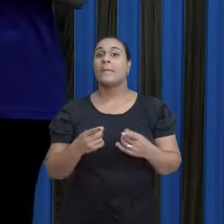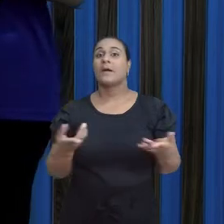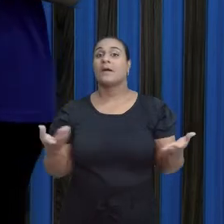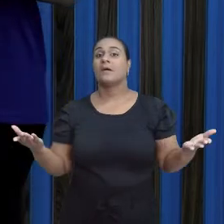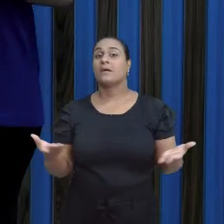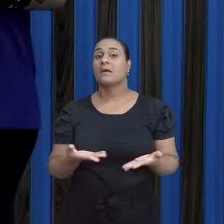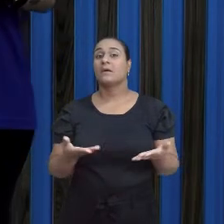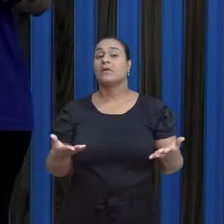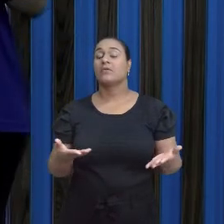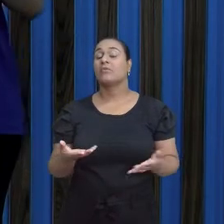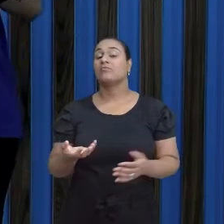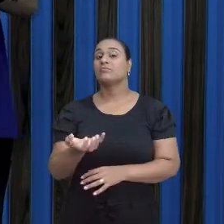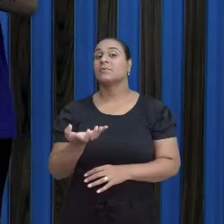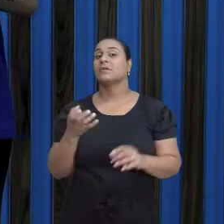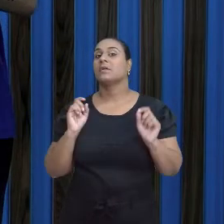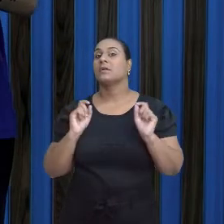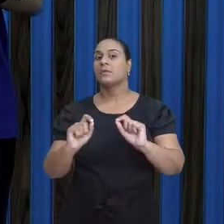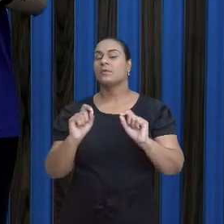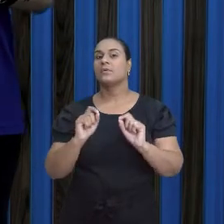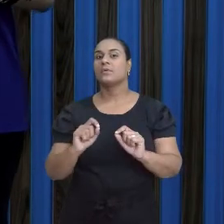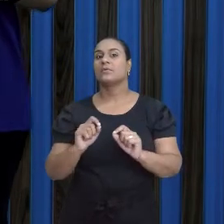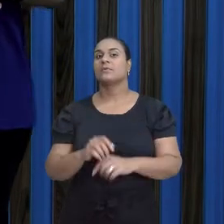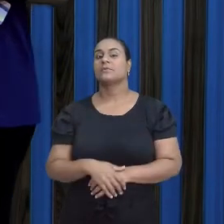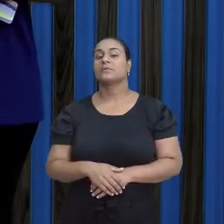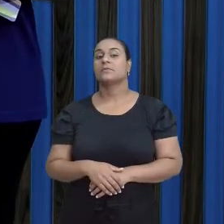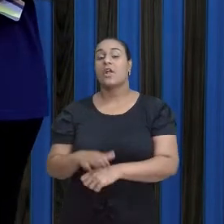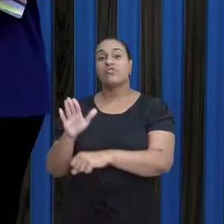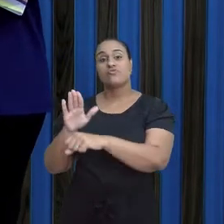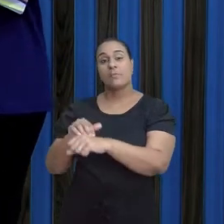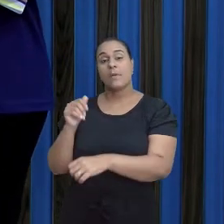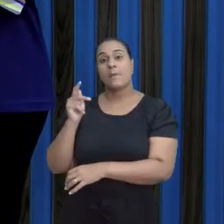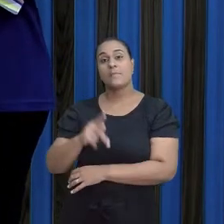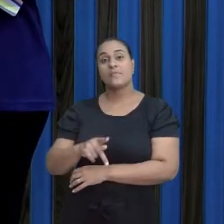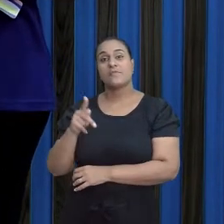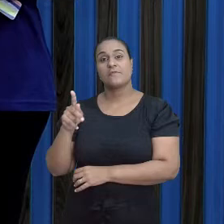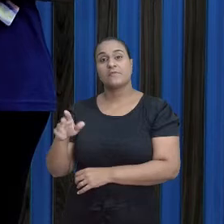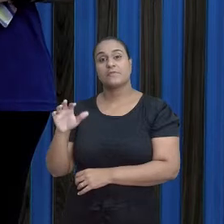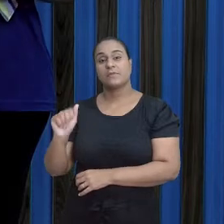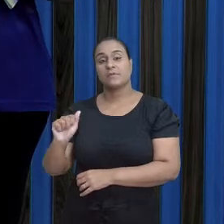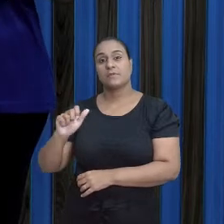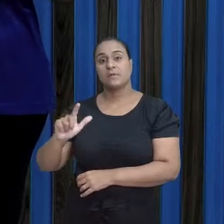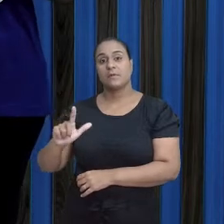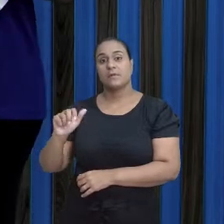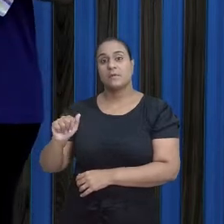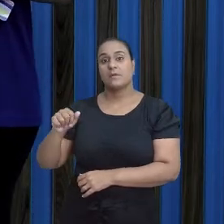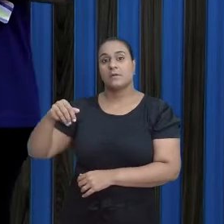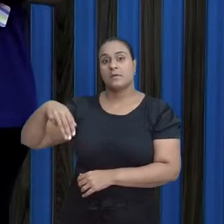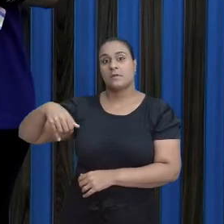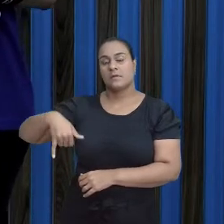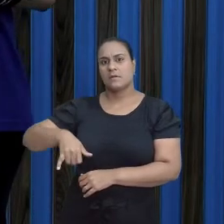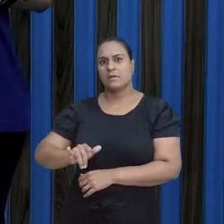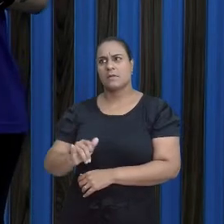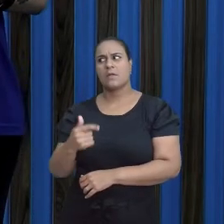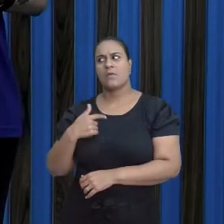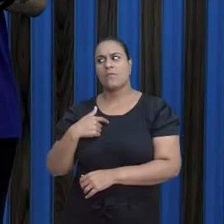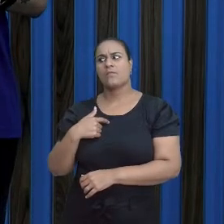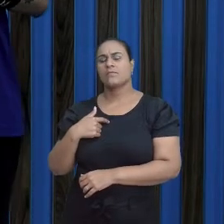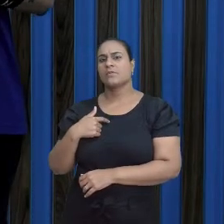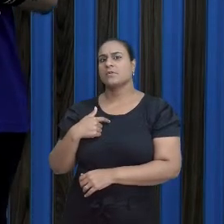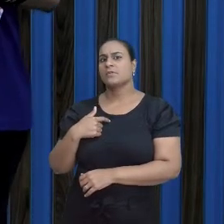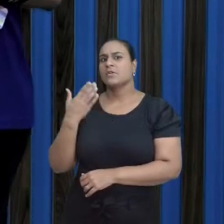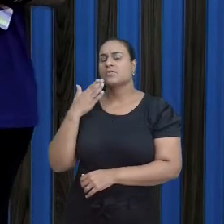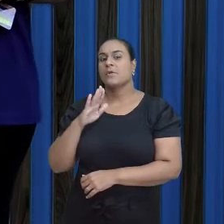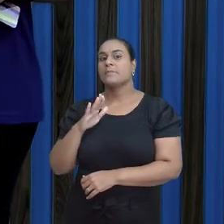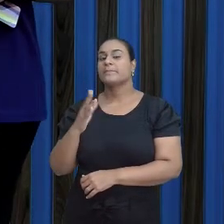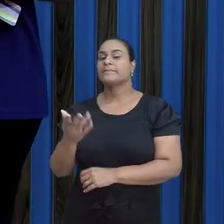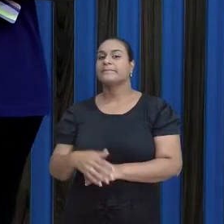agora eu queria chamar o professor Alami, né, porque eu soube que ele já morou, né, próximo em